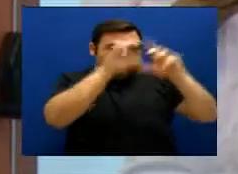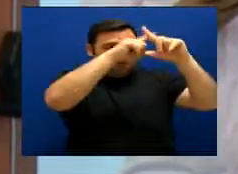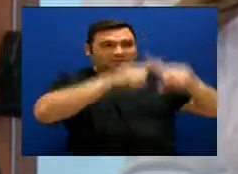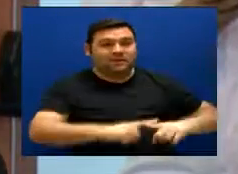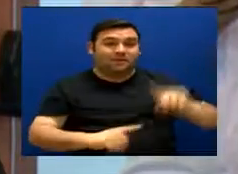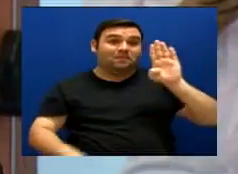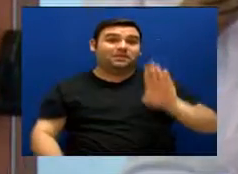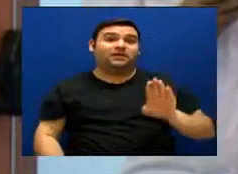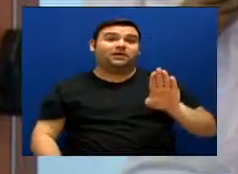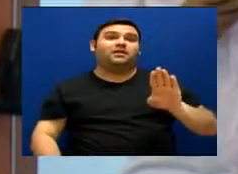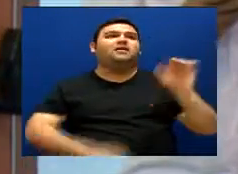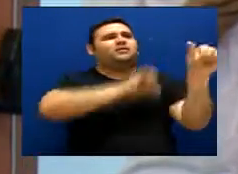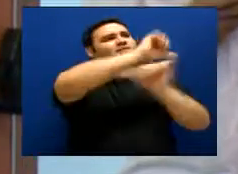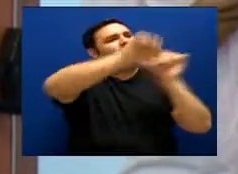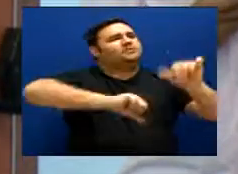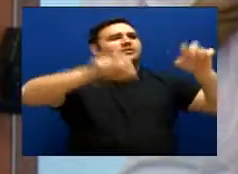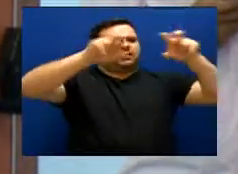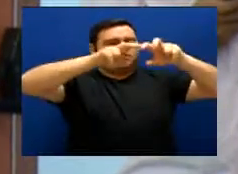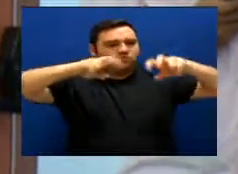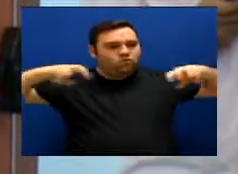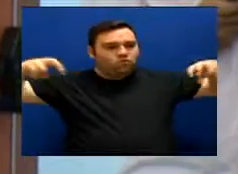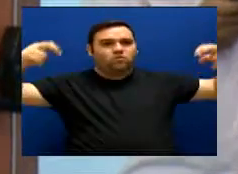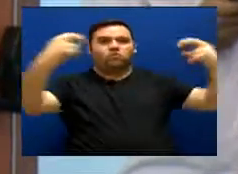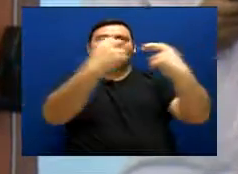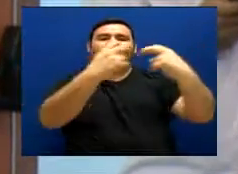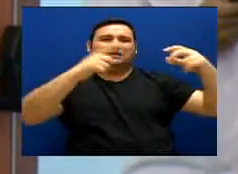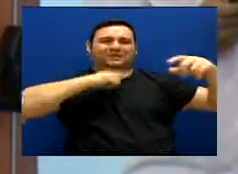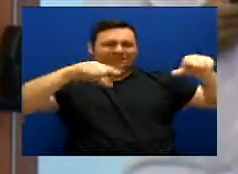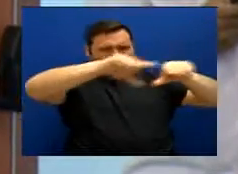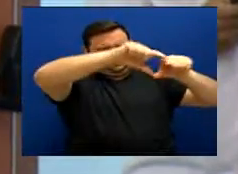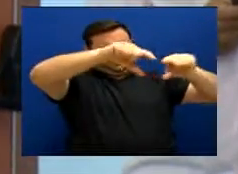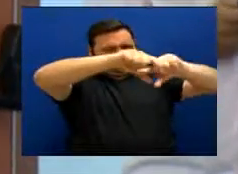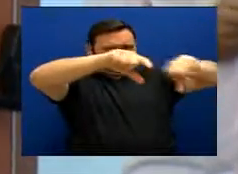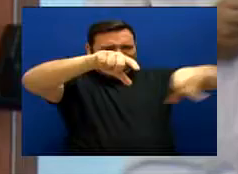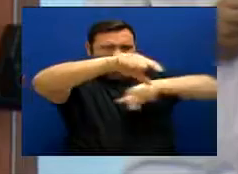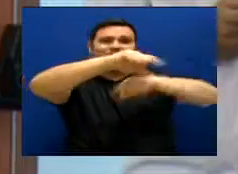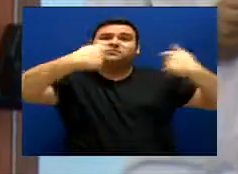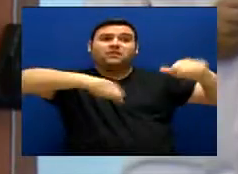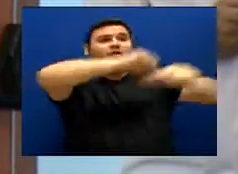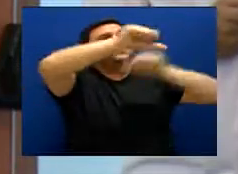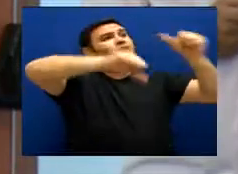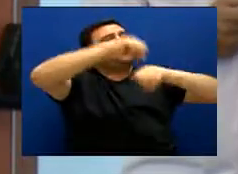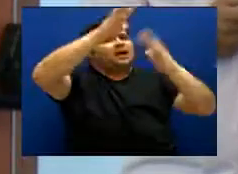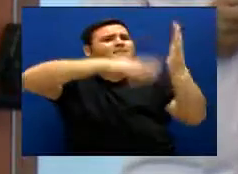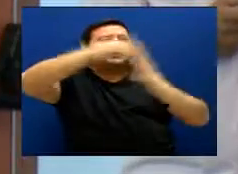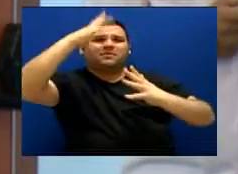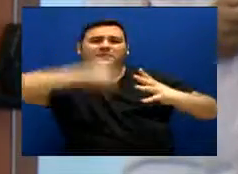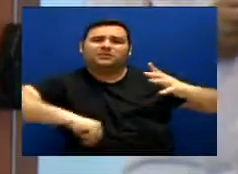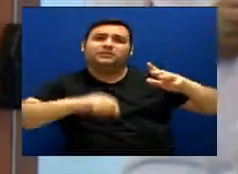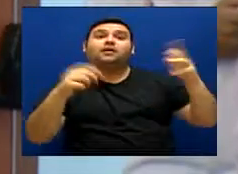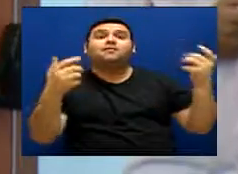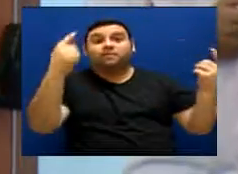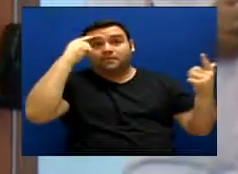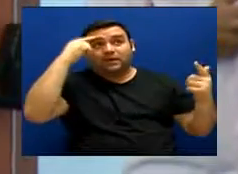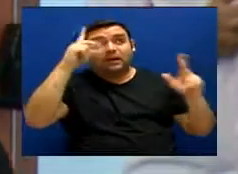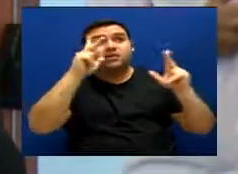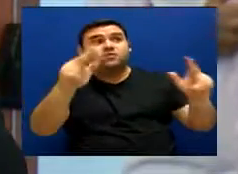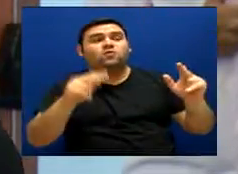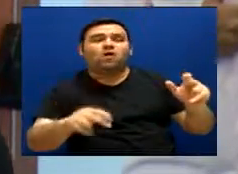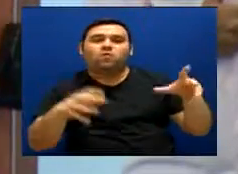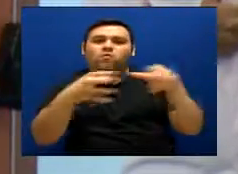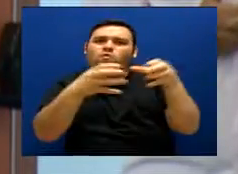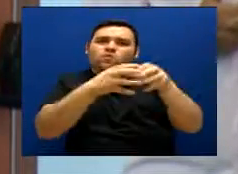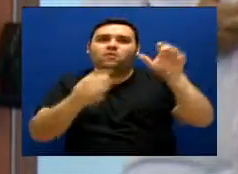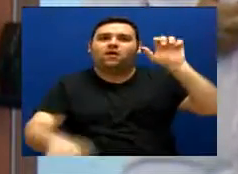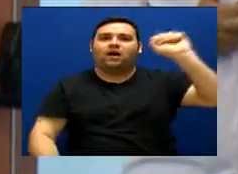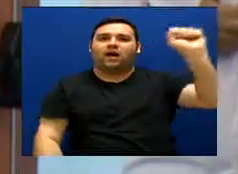ser mudado ali a arquibancada, aquela ferradura. A gente tem que pensar em Série A. Então, Fausto Pérez, a